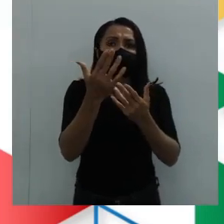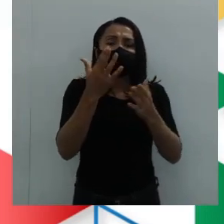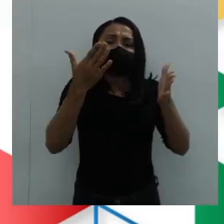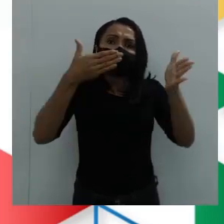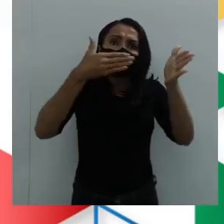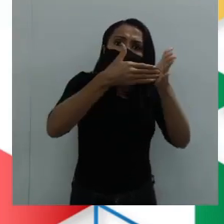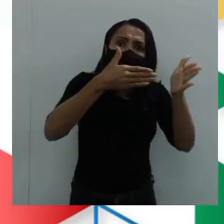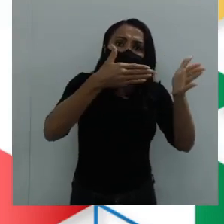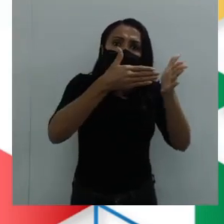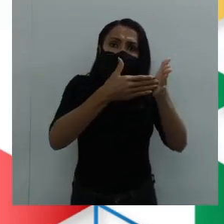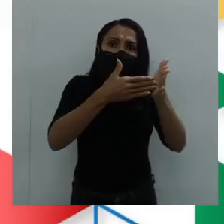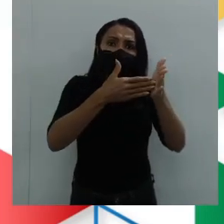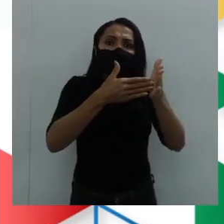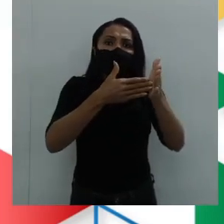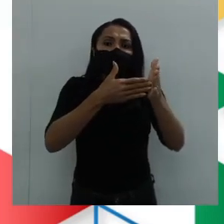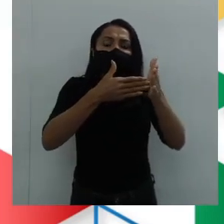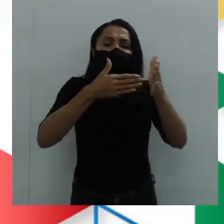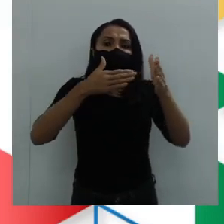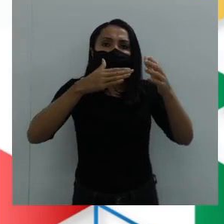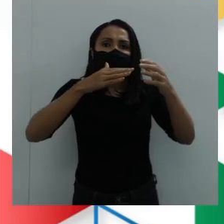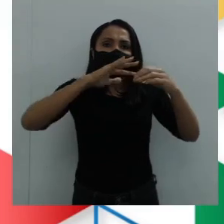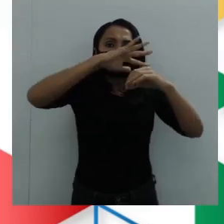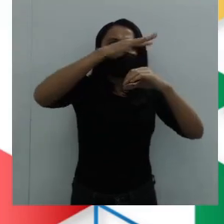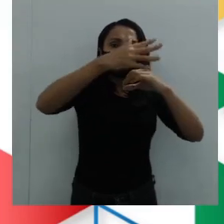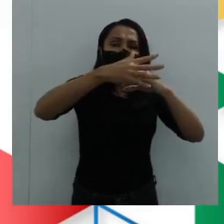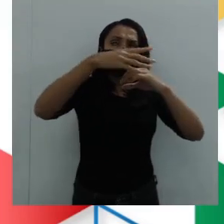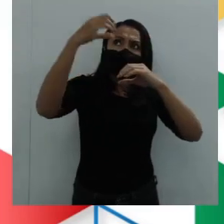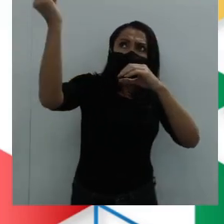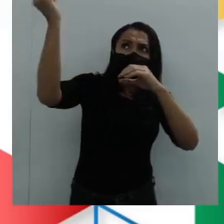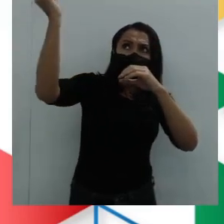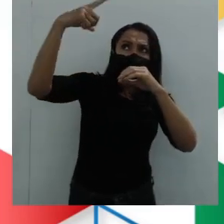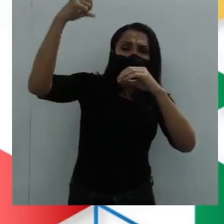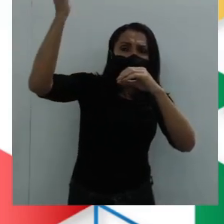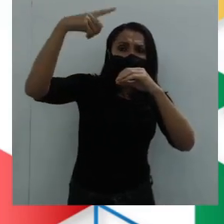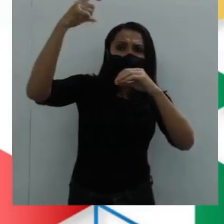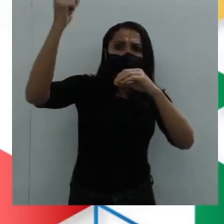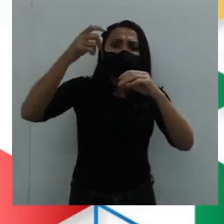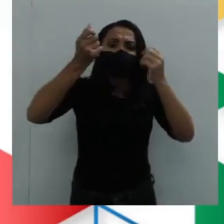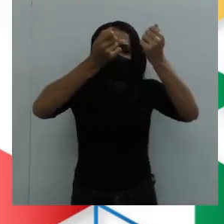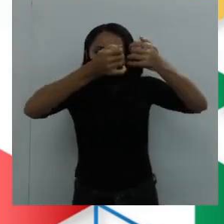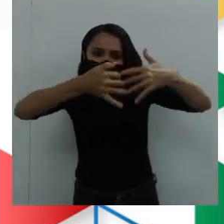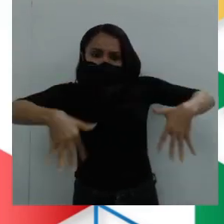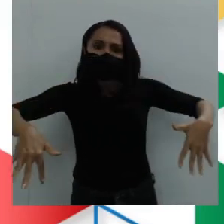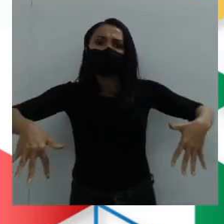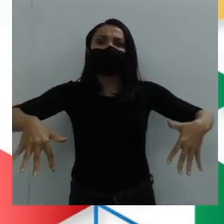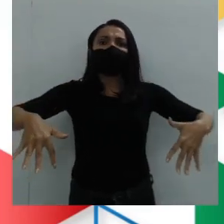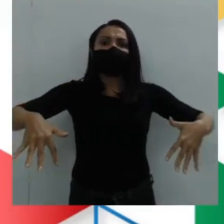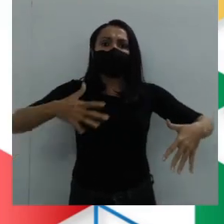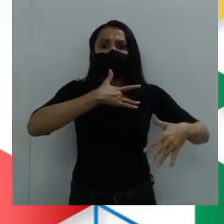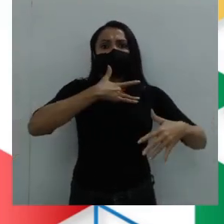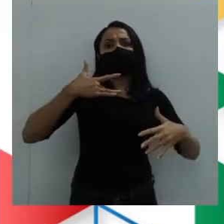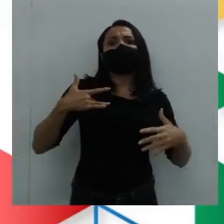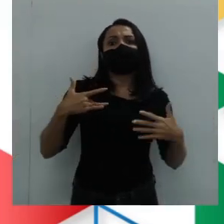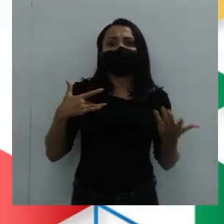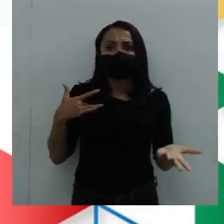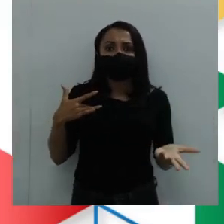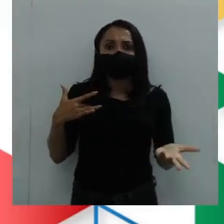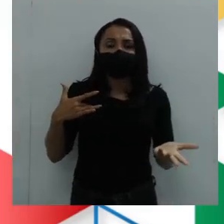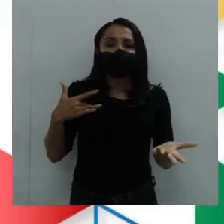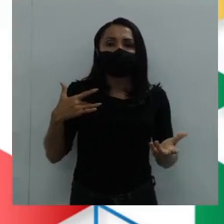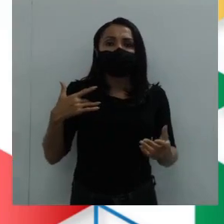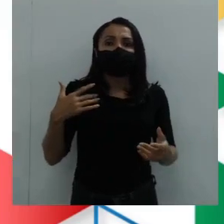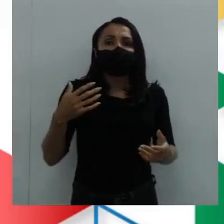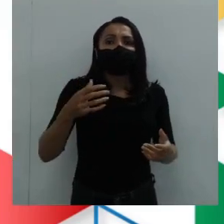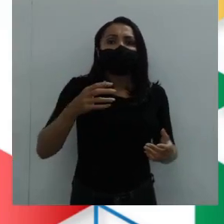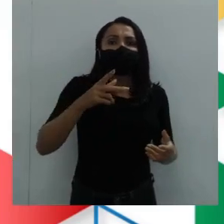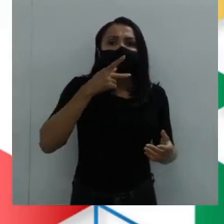de algumas radiações que são prejudiciais à vida. Quando eu falo de radiações, eu estou falando dos